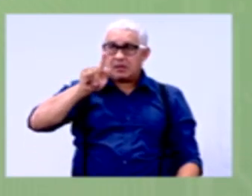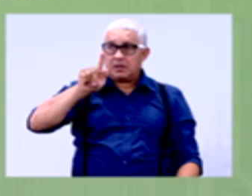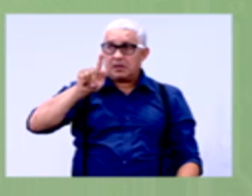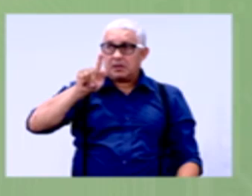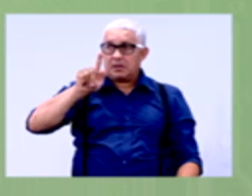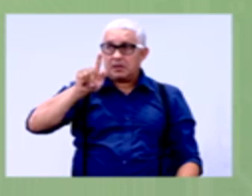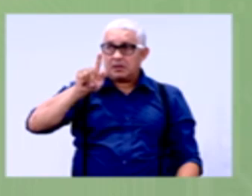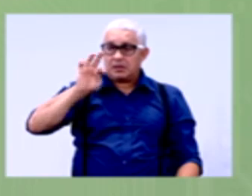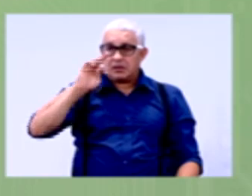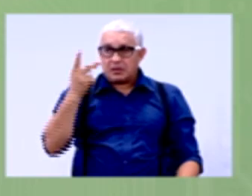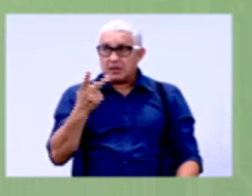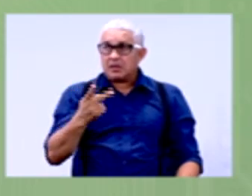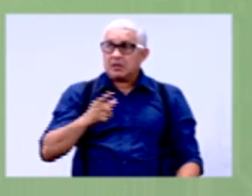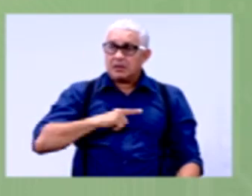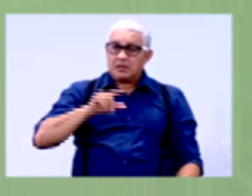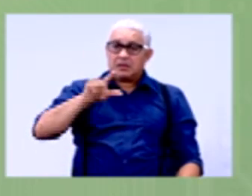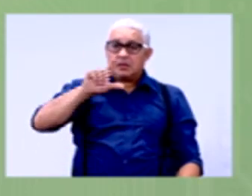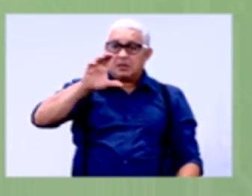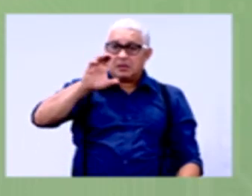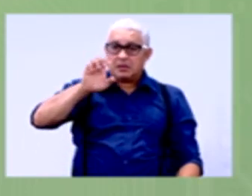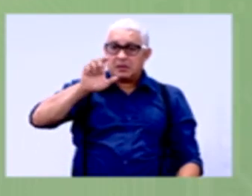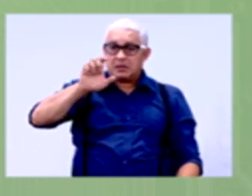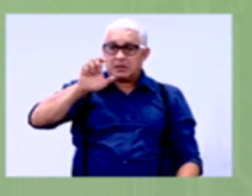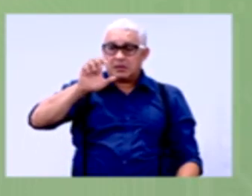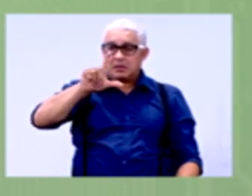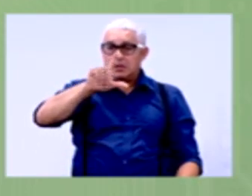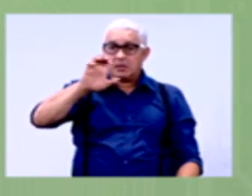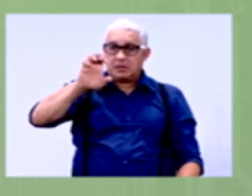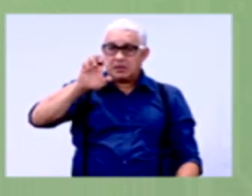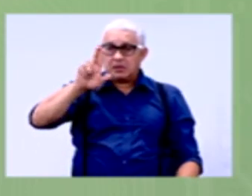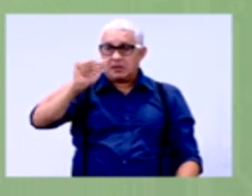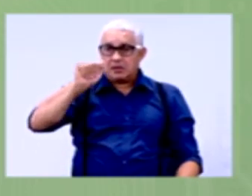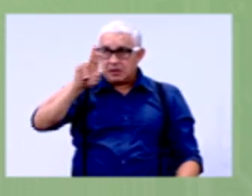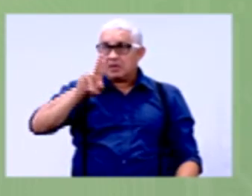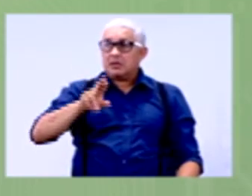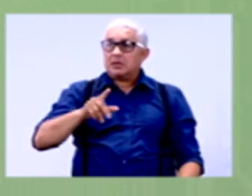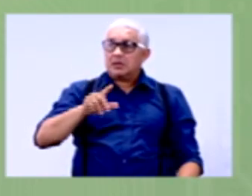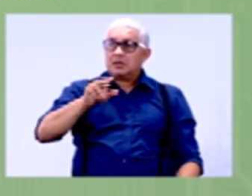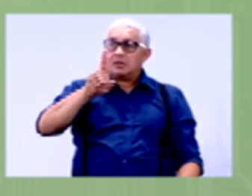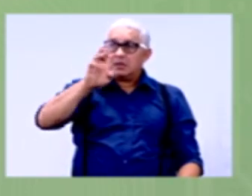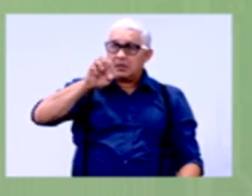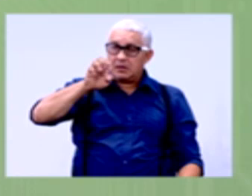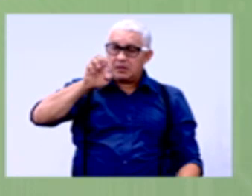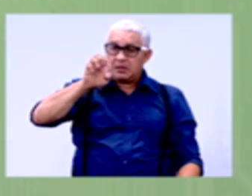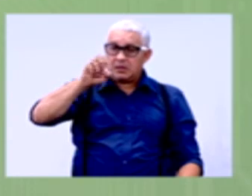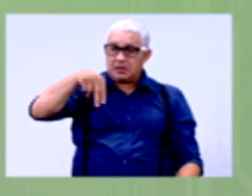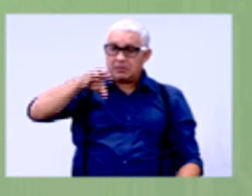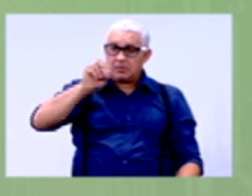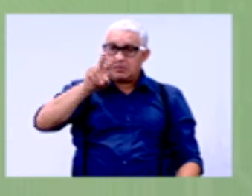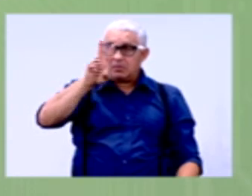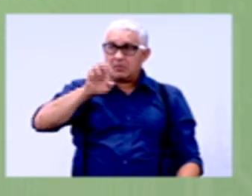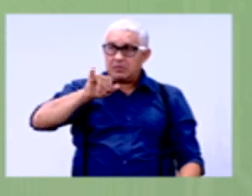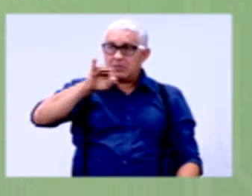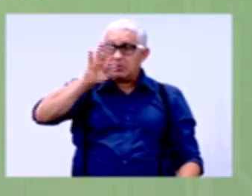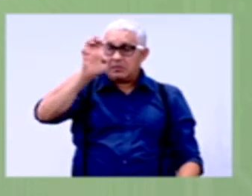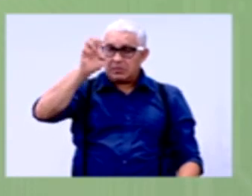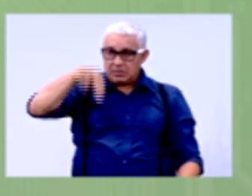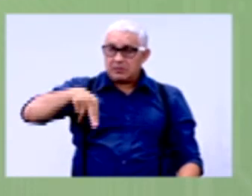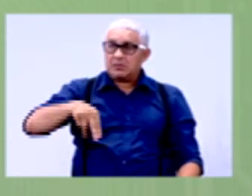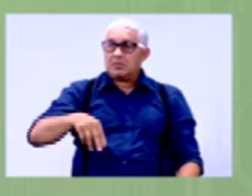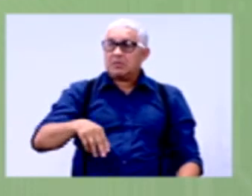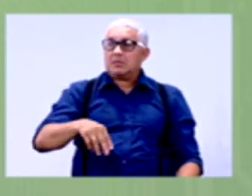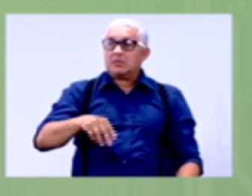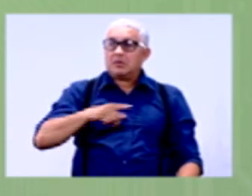do HTML5. Um deles é o length, que mostra o tamanho, né, a quantidade de registros que foram criados.